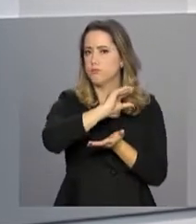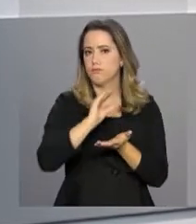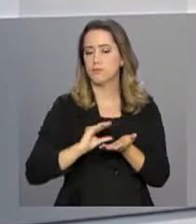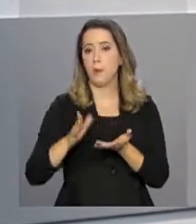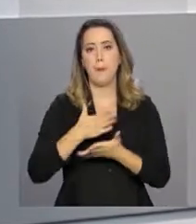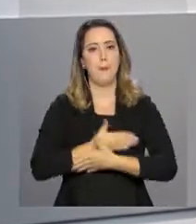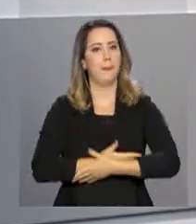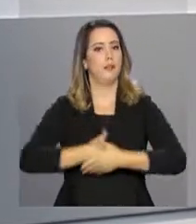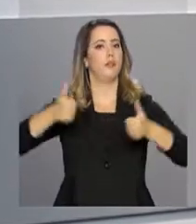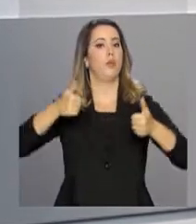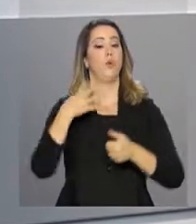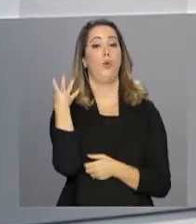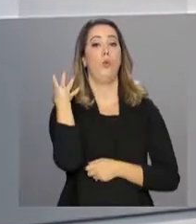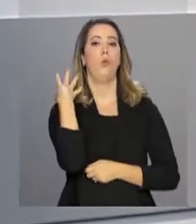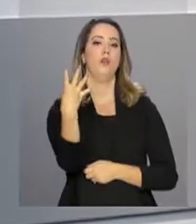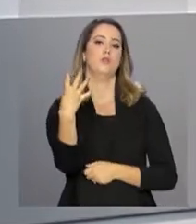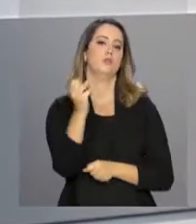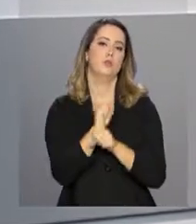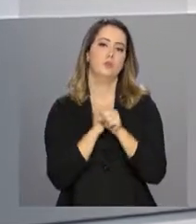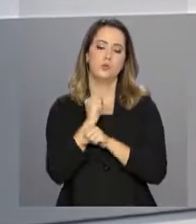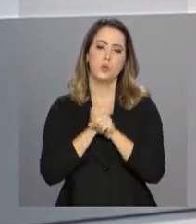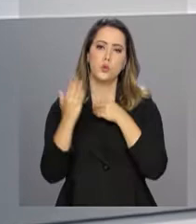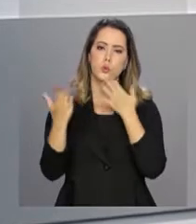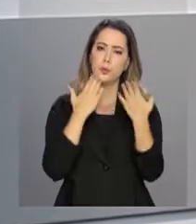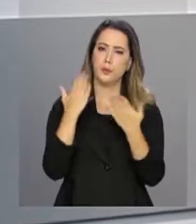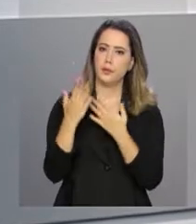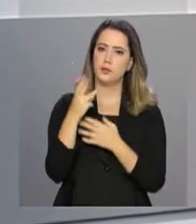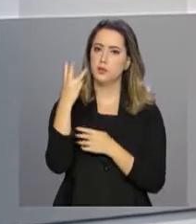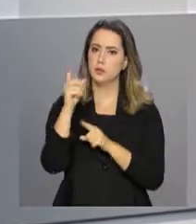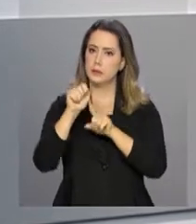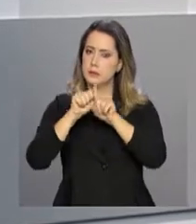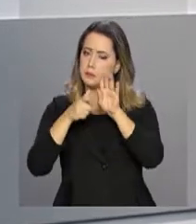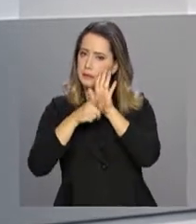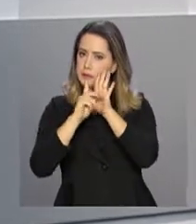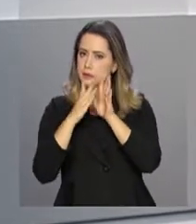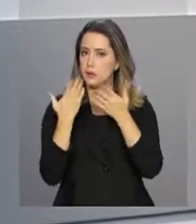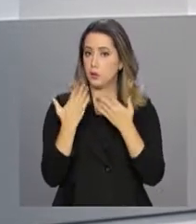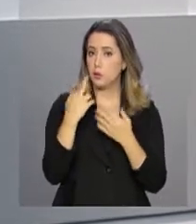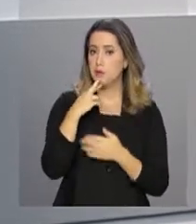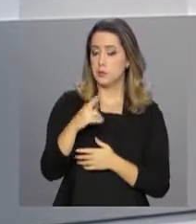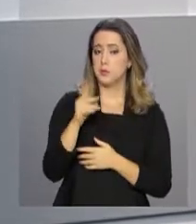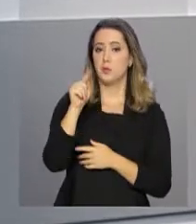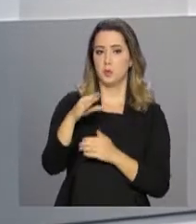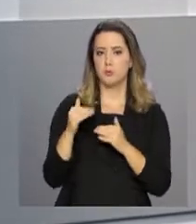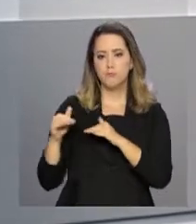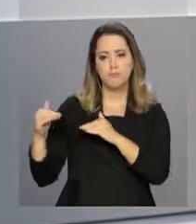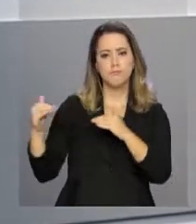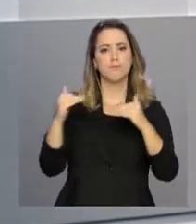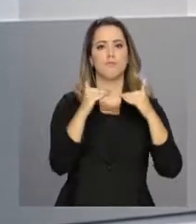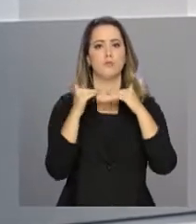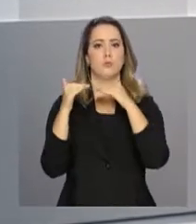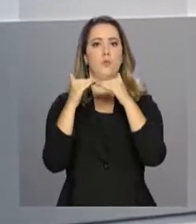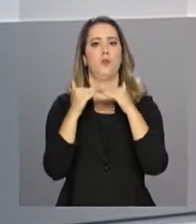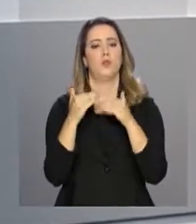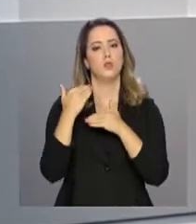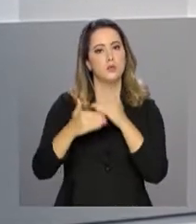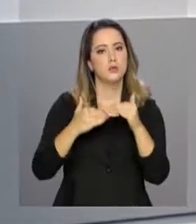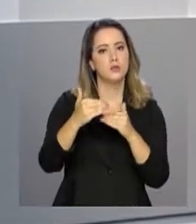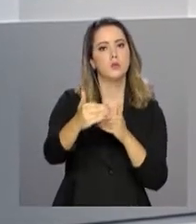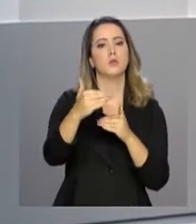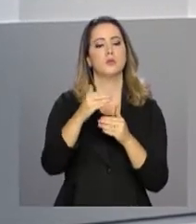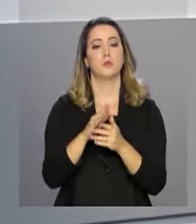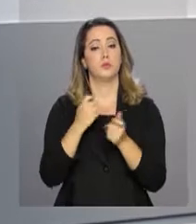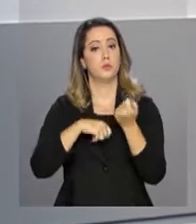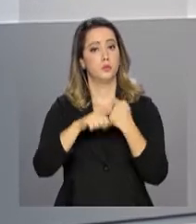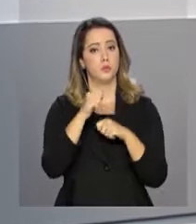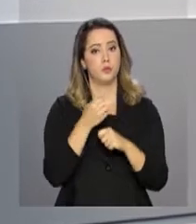melhor desempenho em 4 anos. Em comparação ao trimestre anterior, o resultado mostra a estabilidade da recuperação da economia.